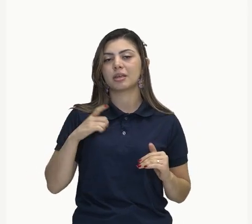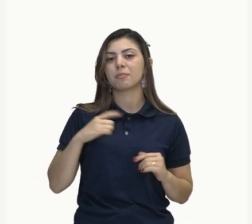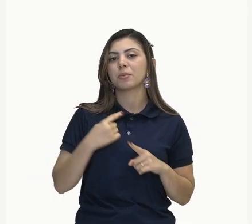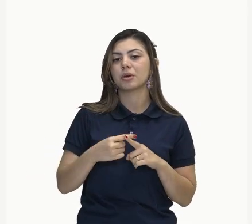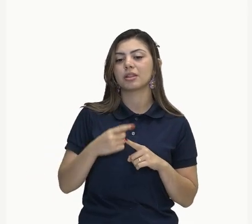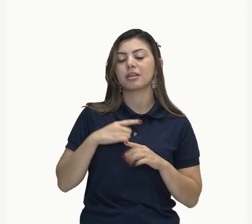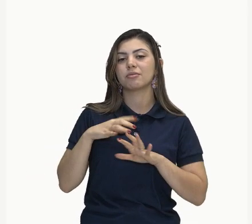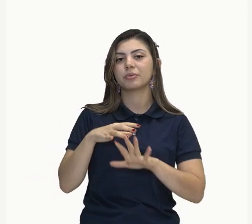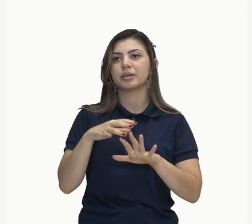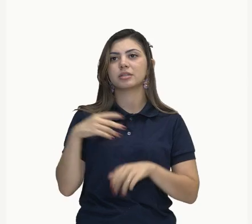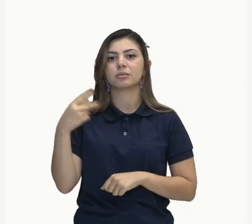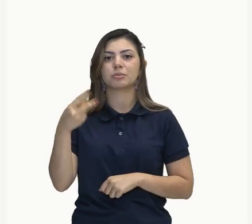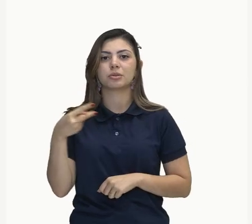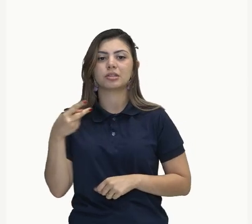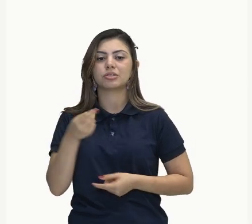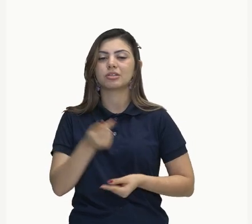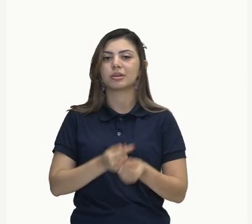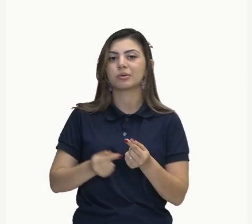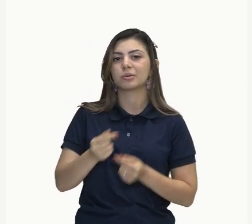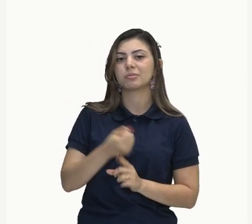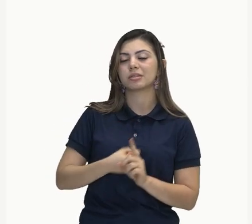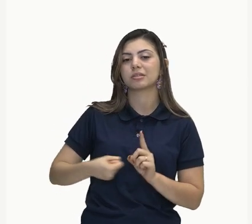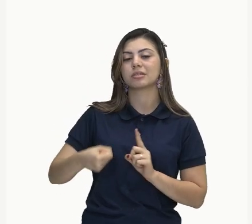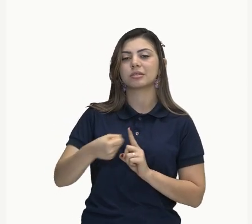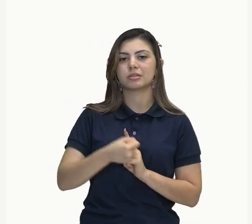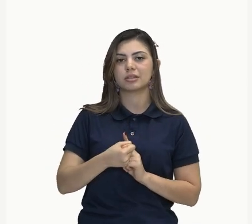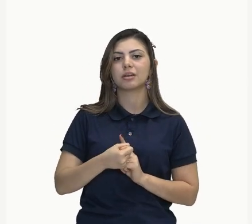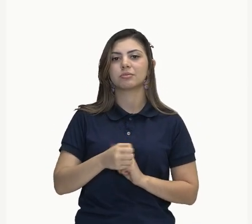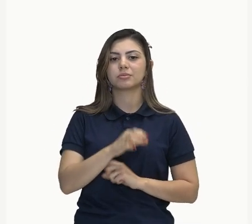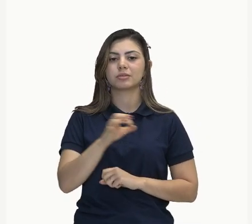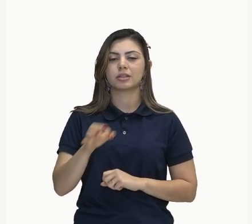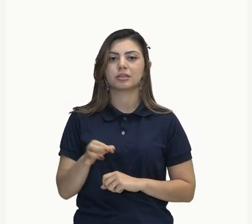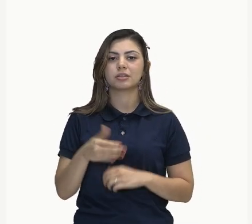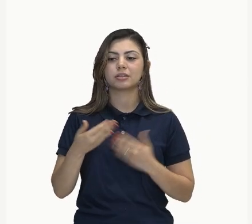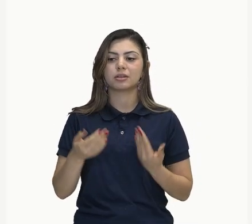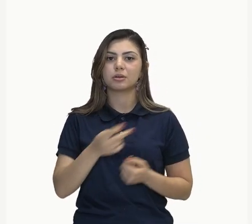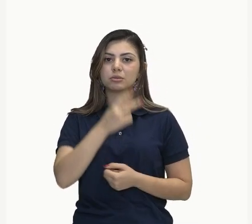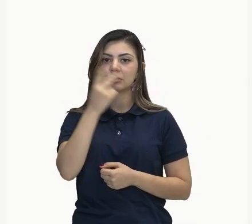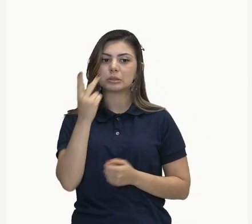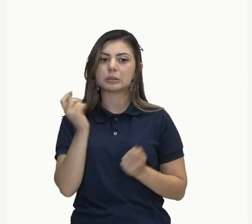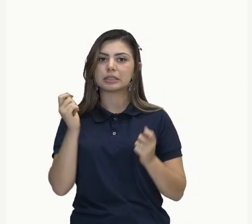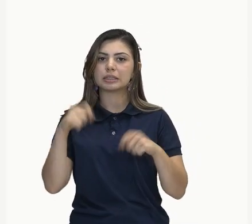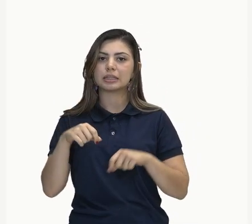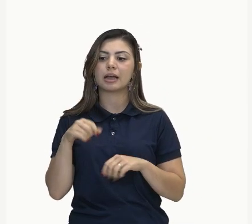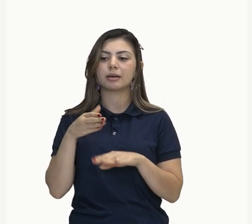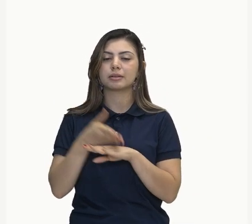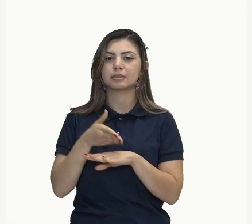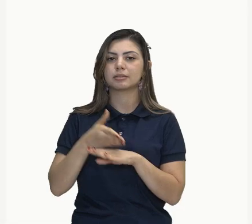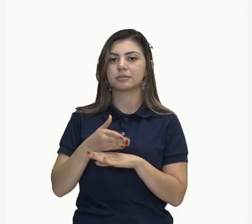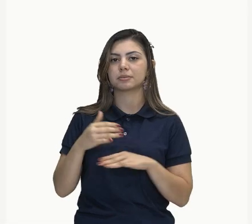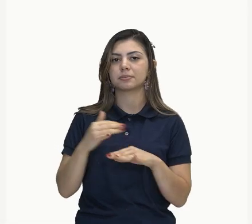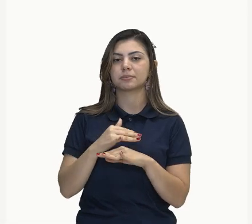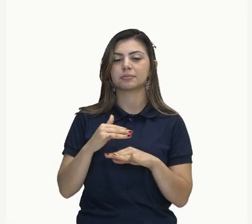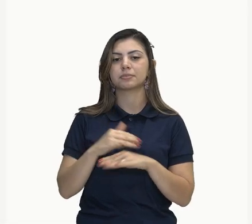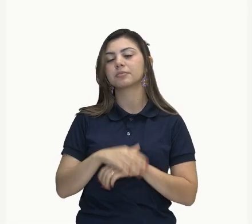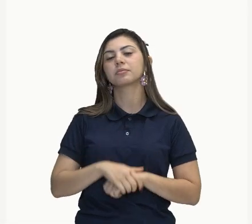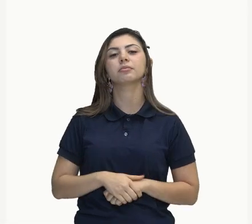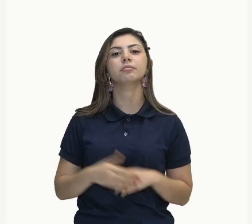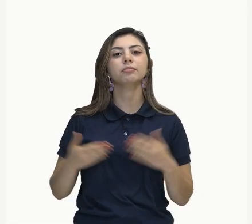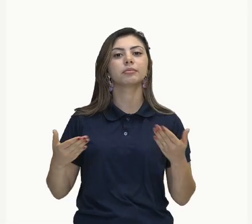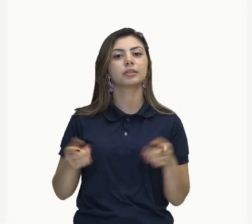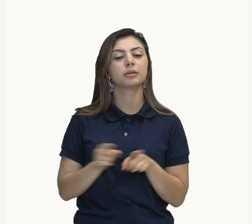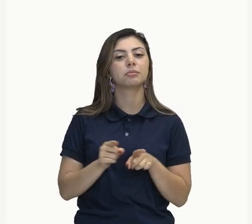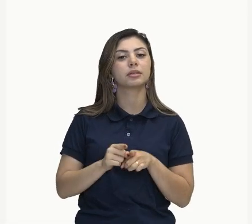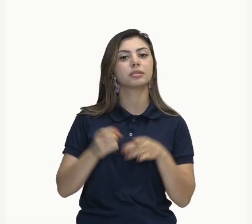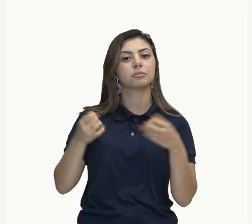sociais que determinam quem vai morar onde e quem terá mais ou menos acesso à cidade. Explicando para vocês também